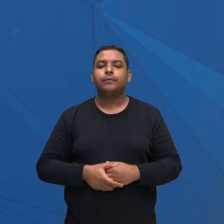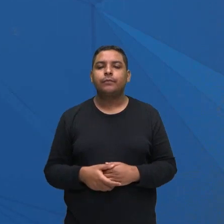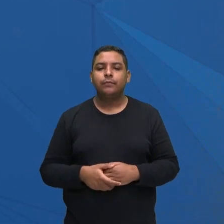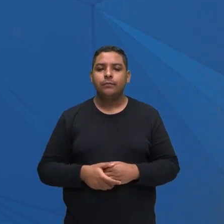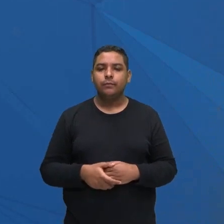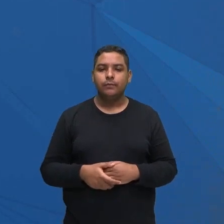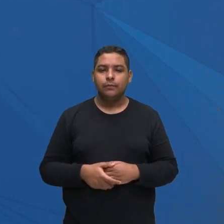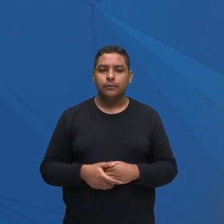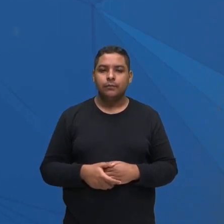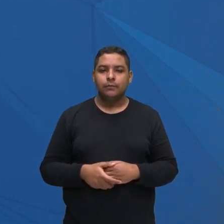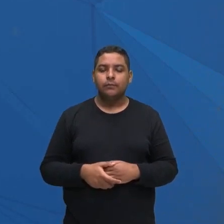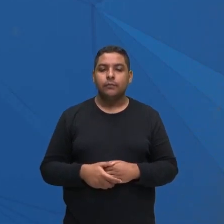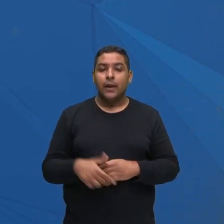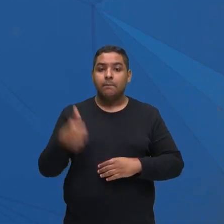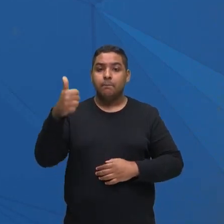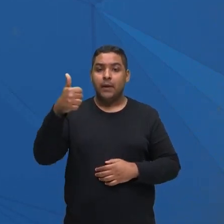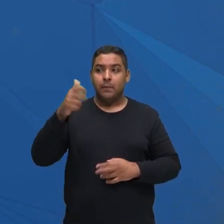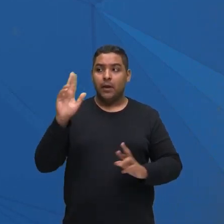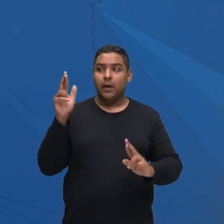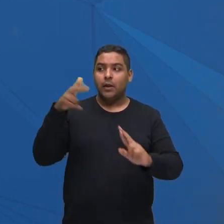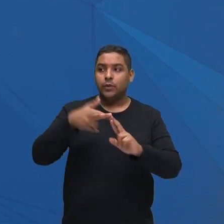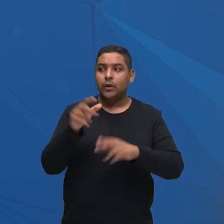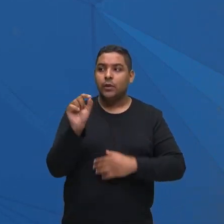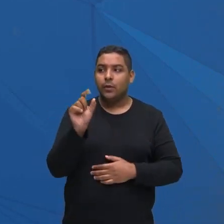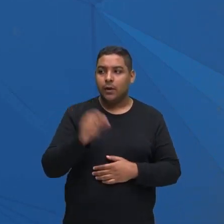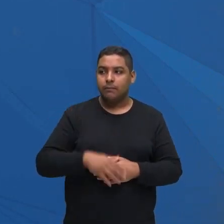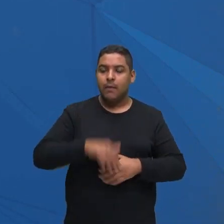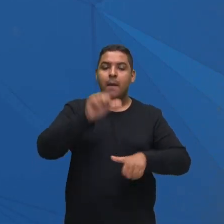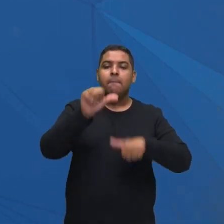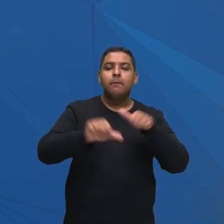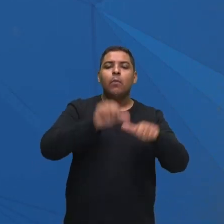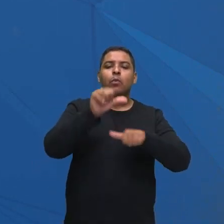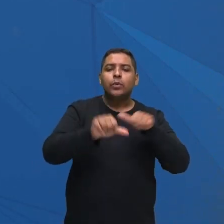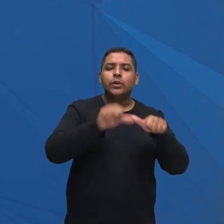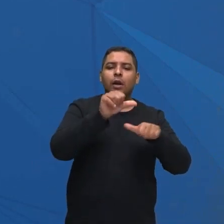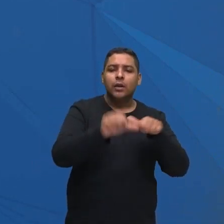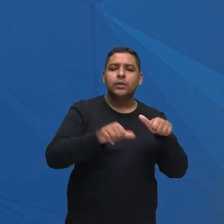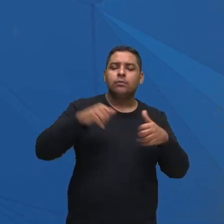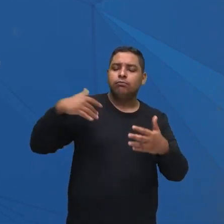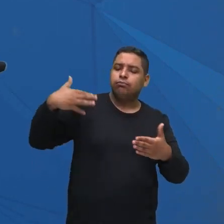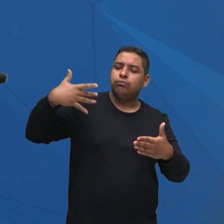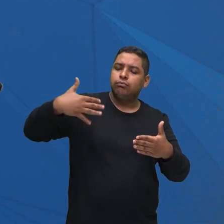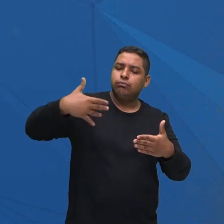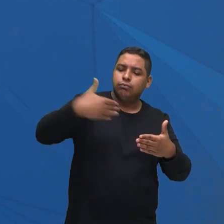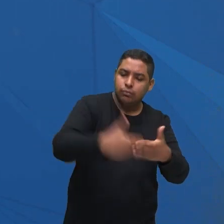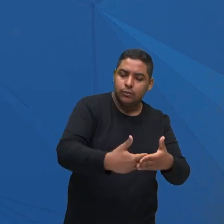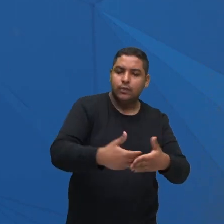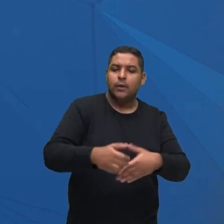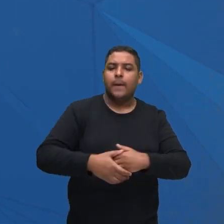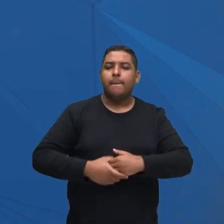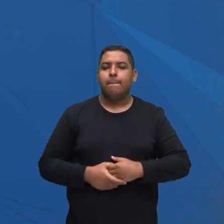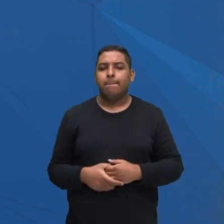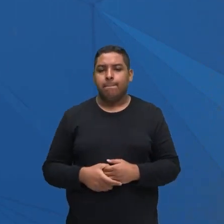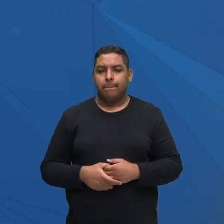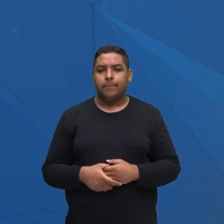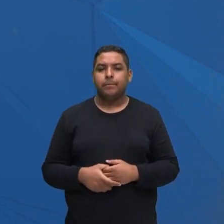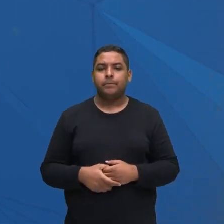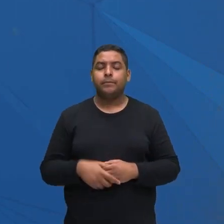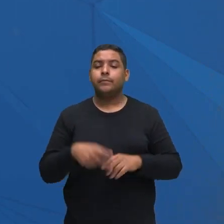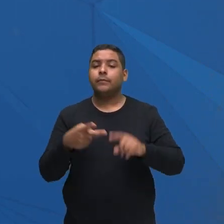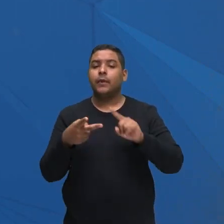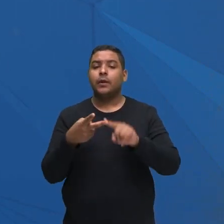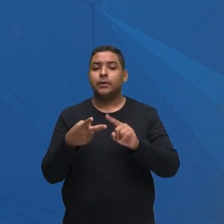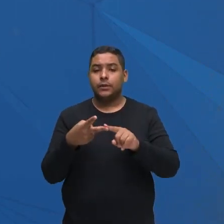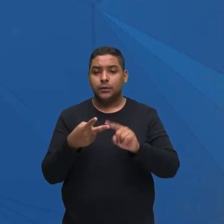que está relacionada com as mudanças que acontecem ao longo do tempo, nas variações que acontecem ao longo do tempo. A segunda